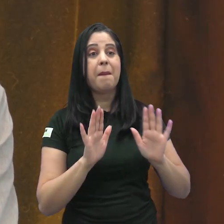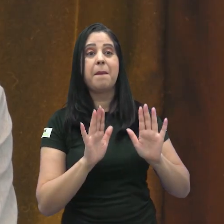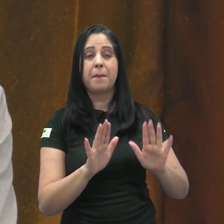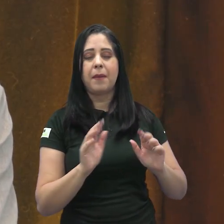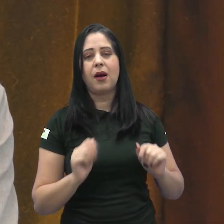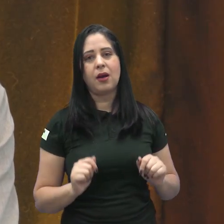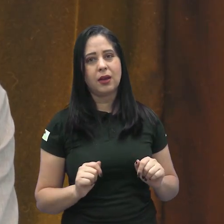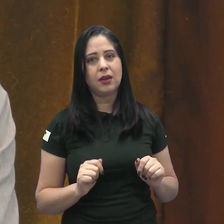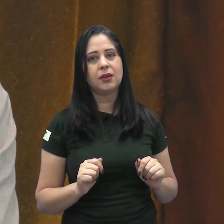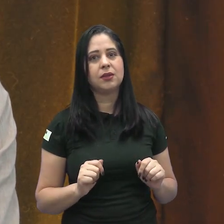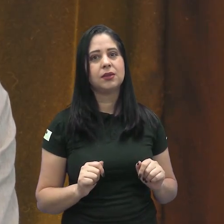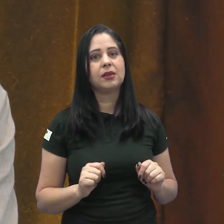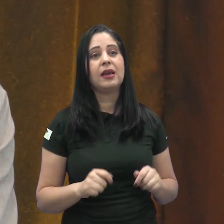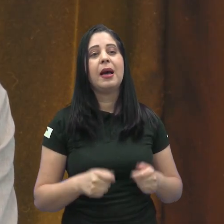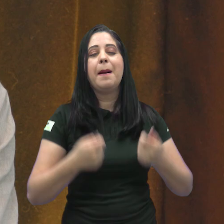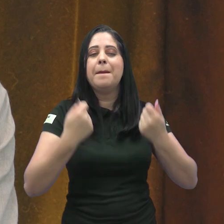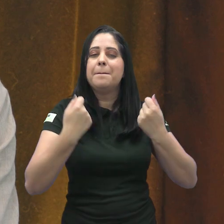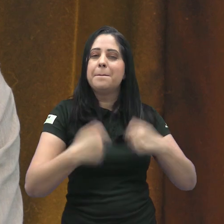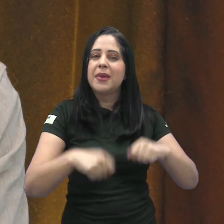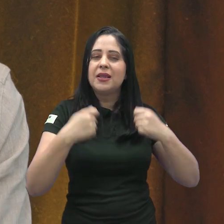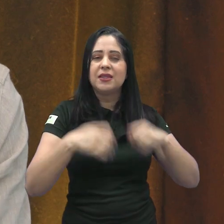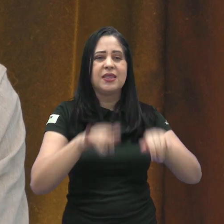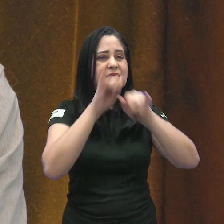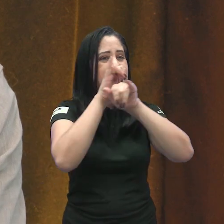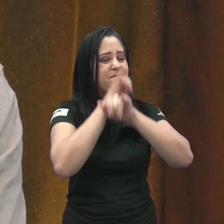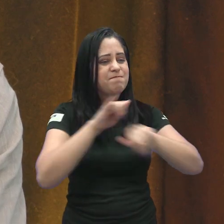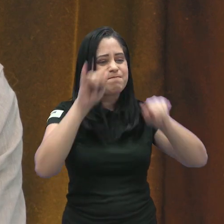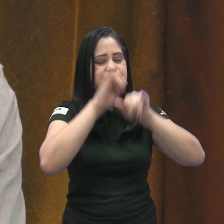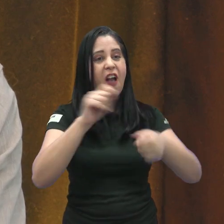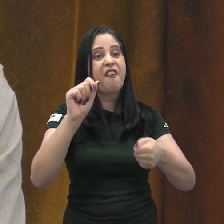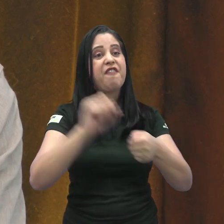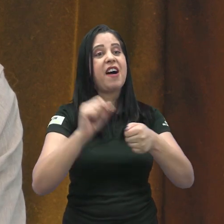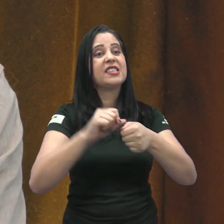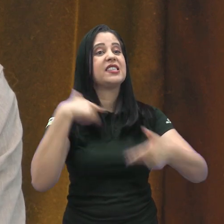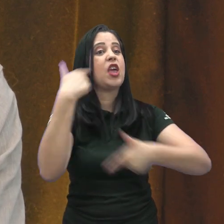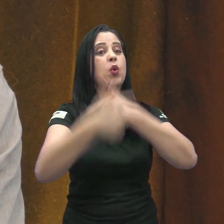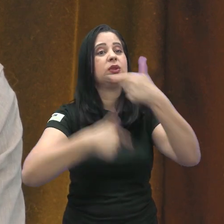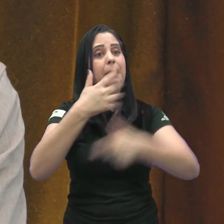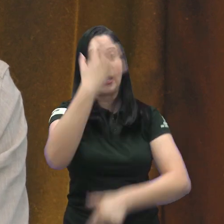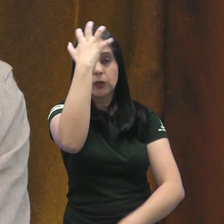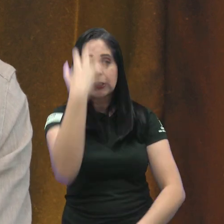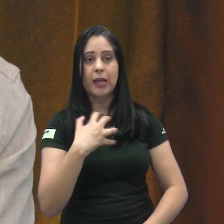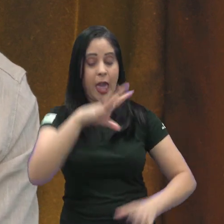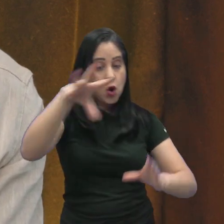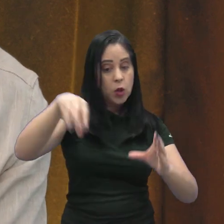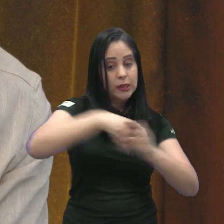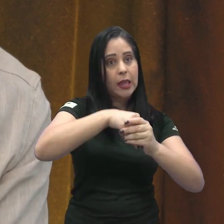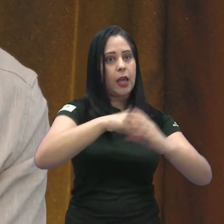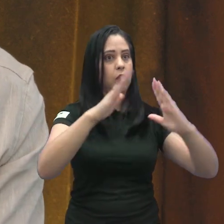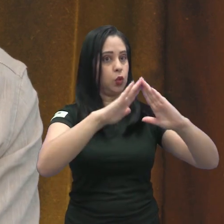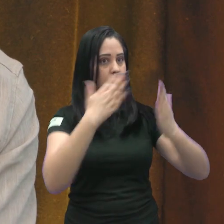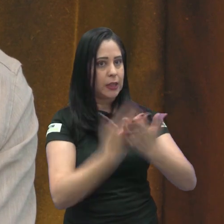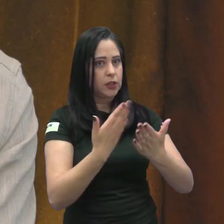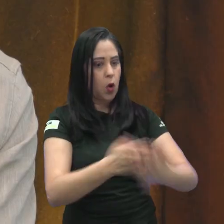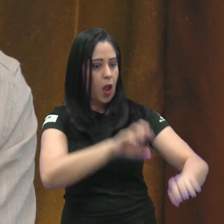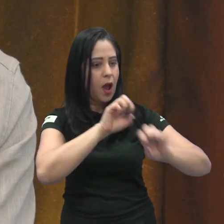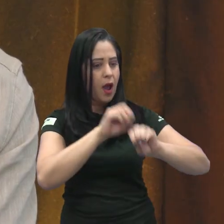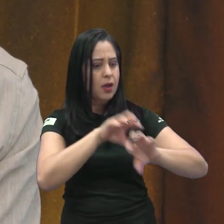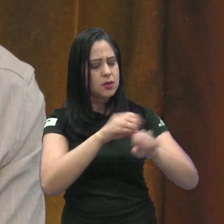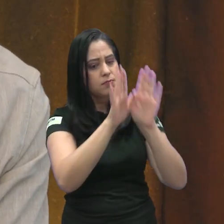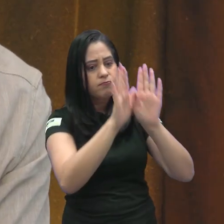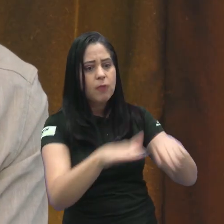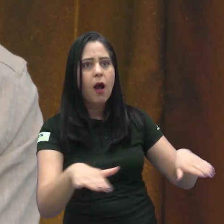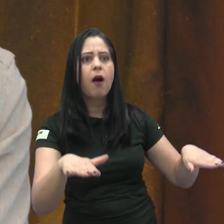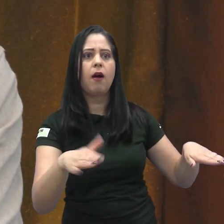ainda é preciso ter um trabalho muito sério, que comece nas escolas, com